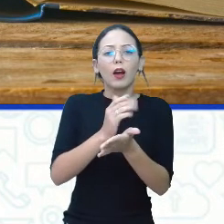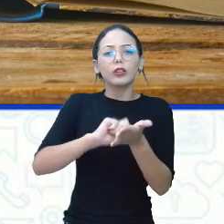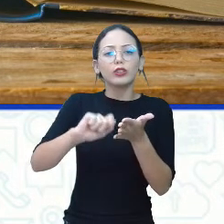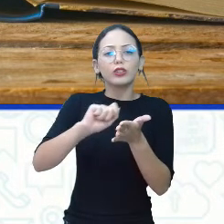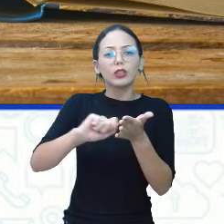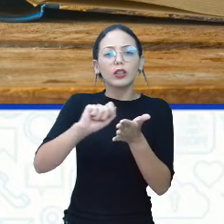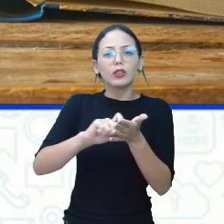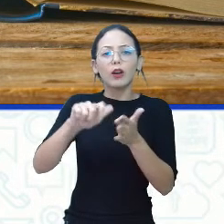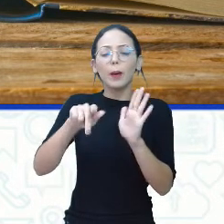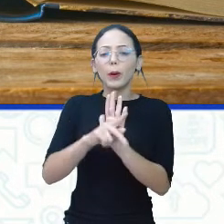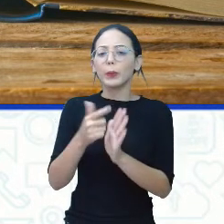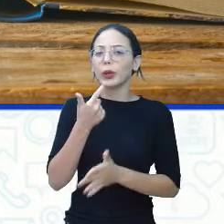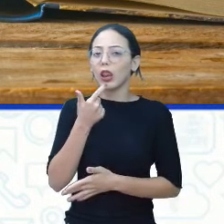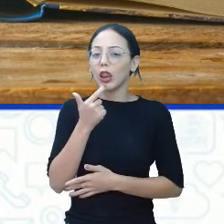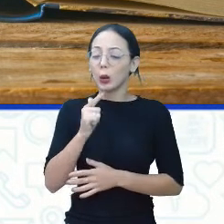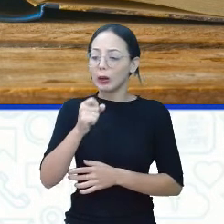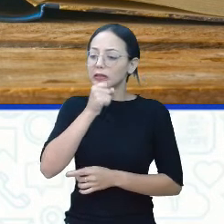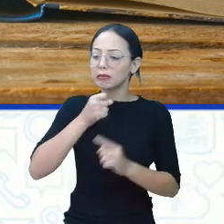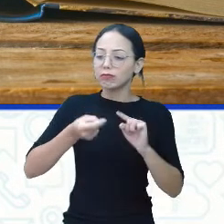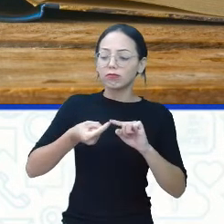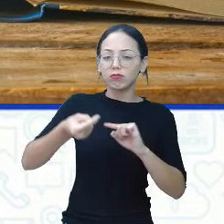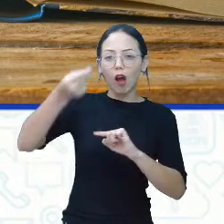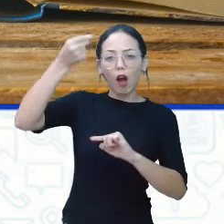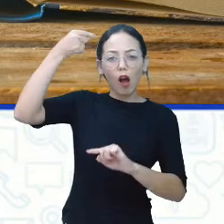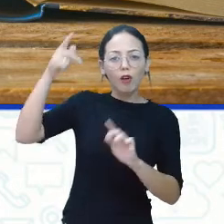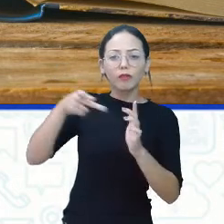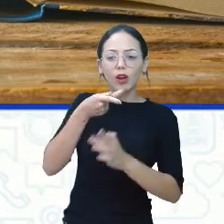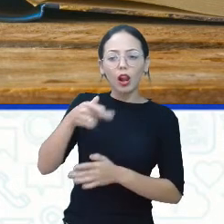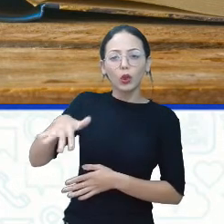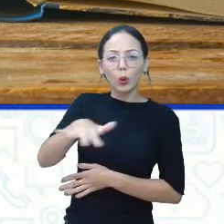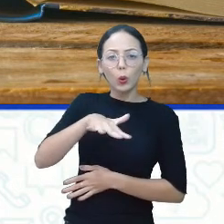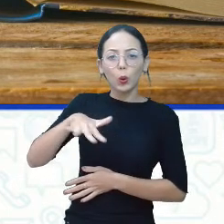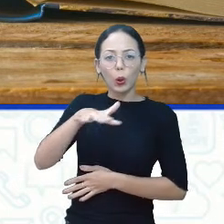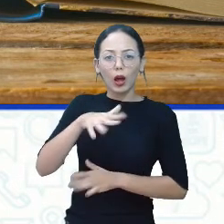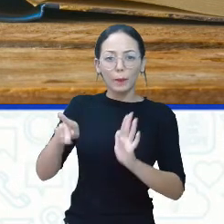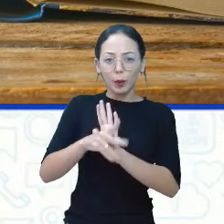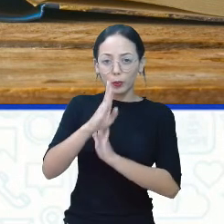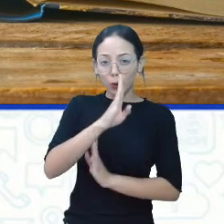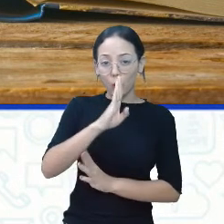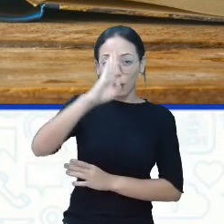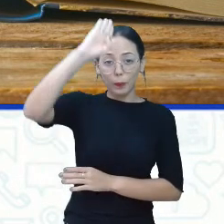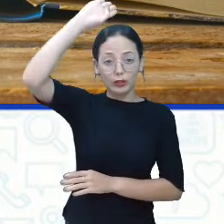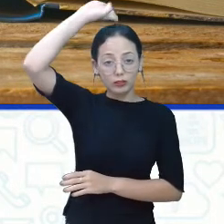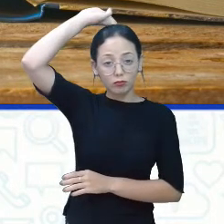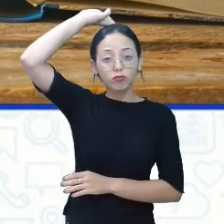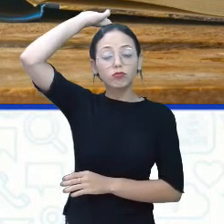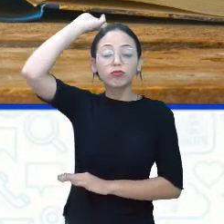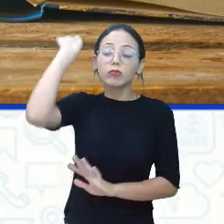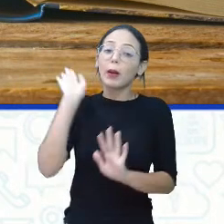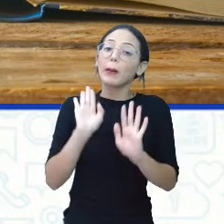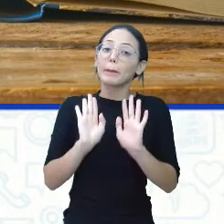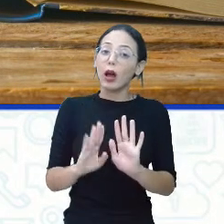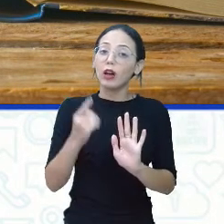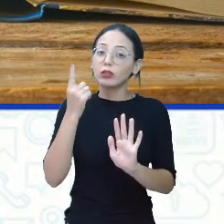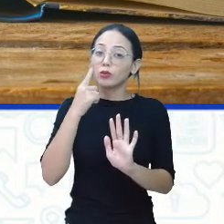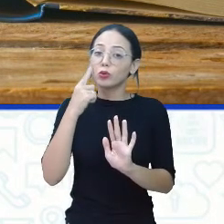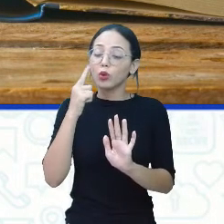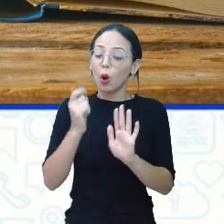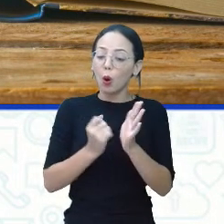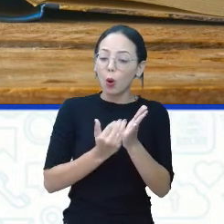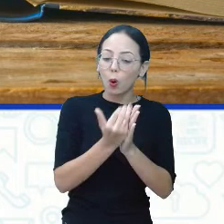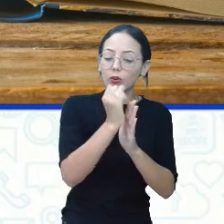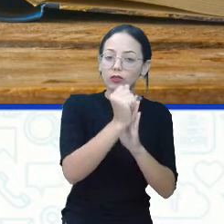era uma língua antiga falada nas regiões ocupadas pelos romanos, né? Porém, a partir do